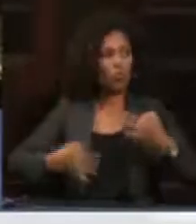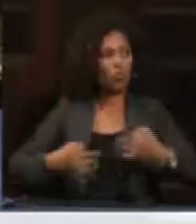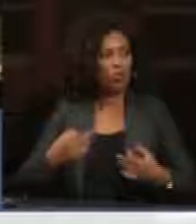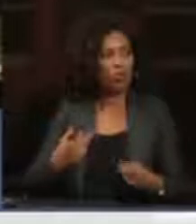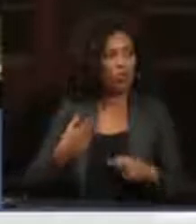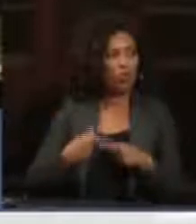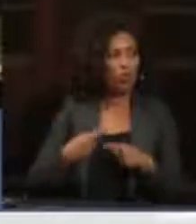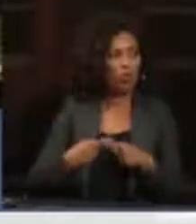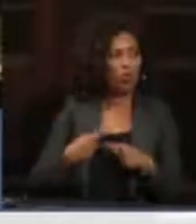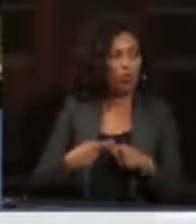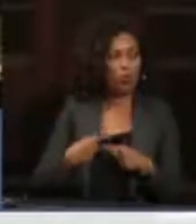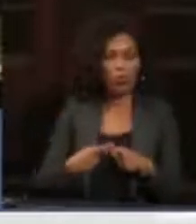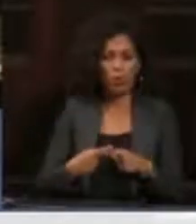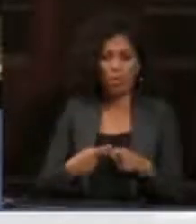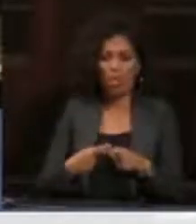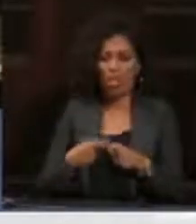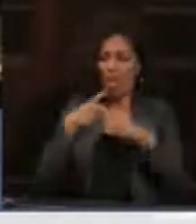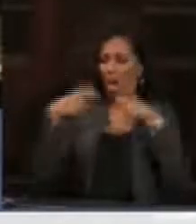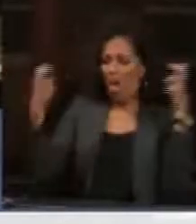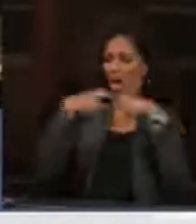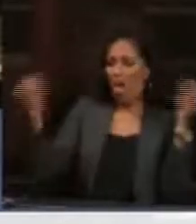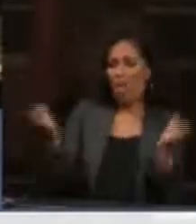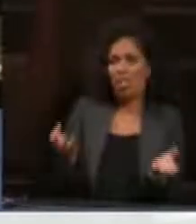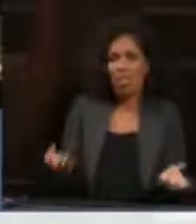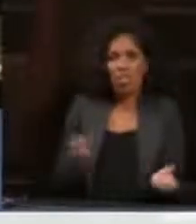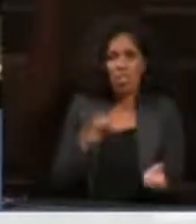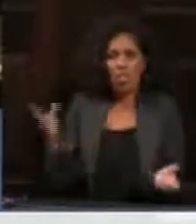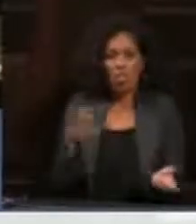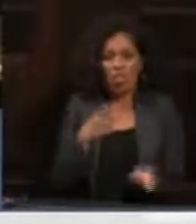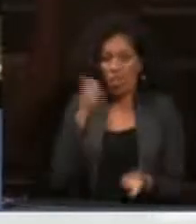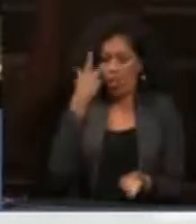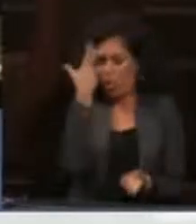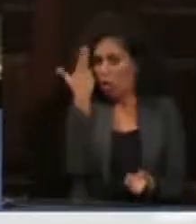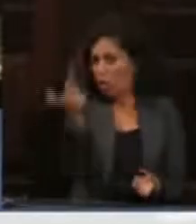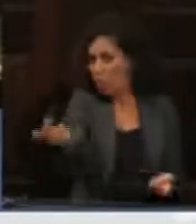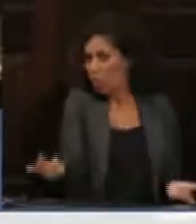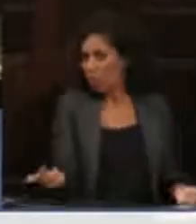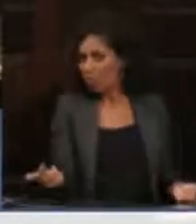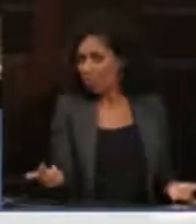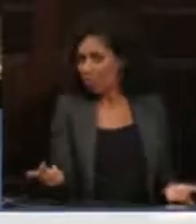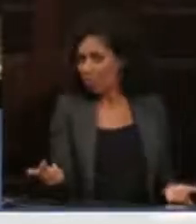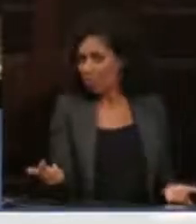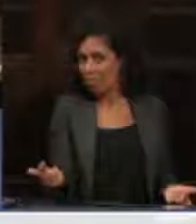um cadáver tão comum por ser mulher e preta?